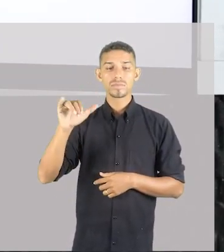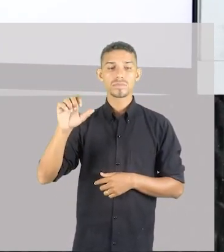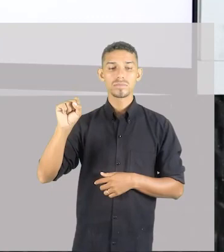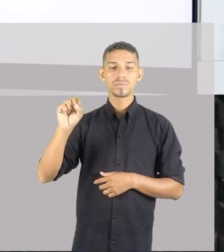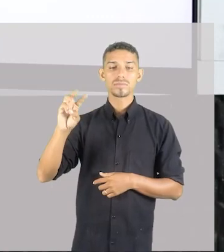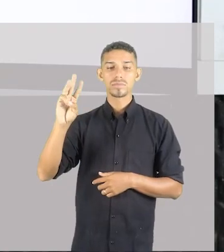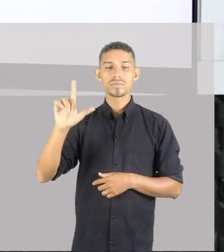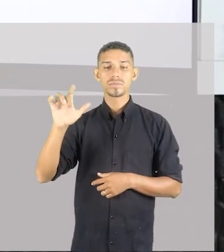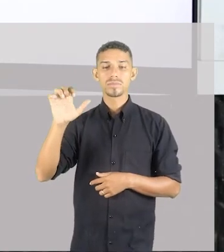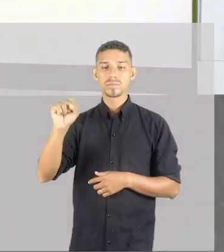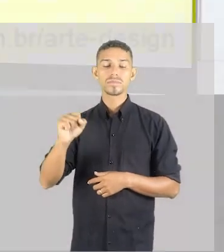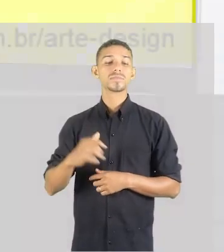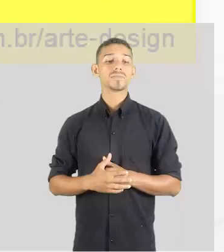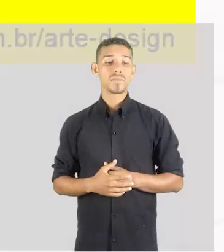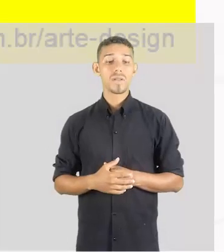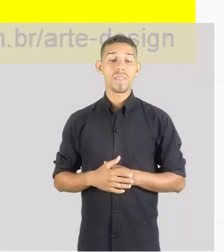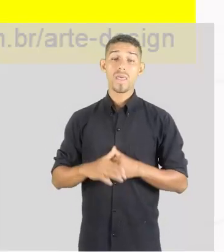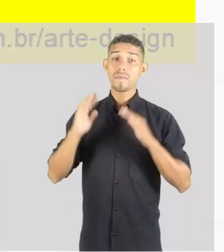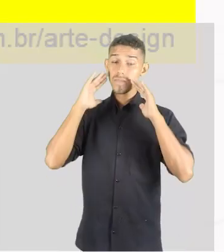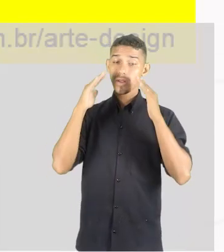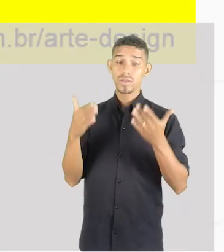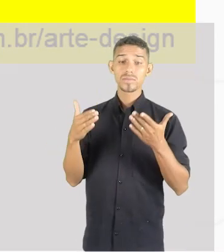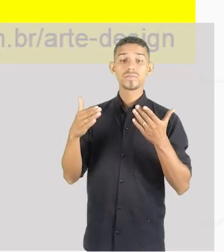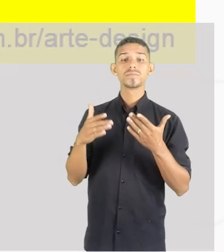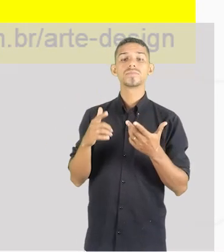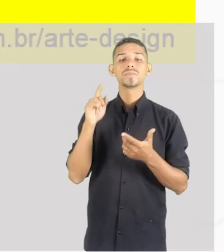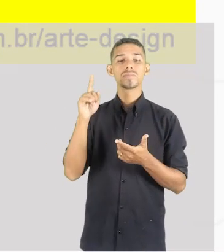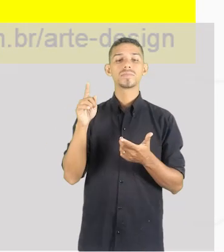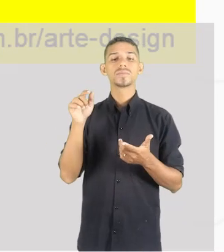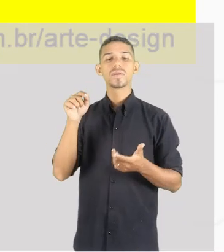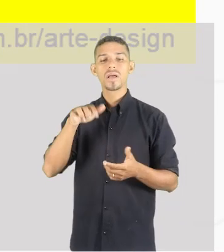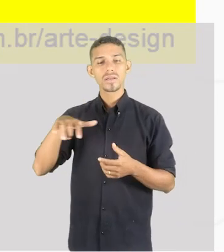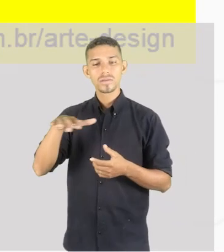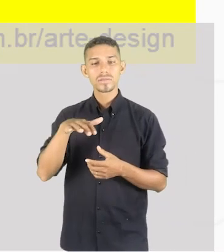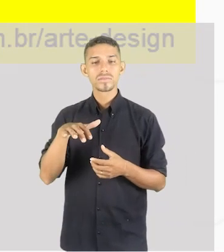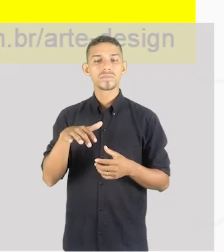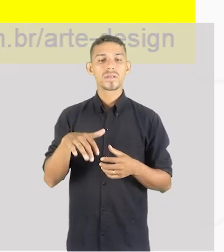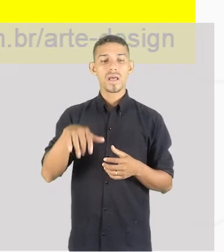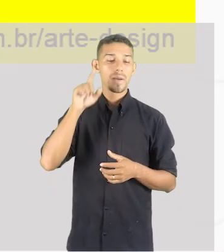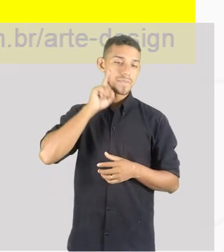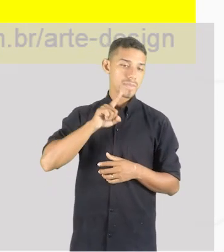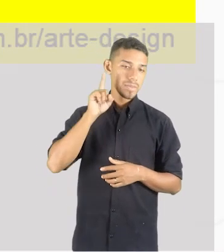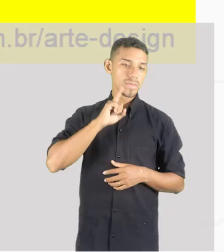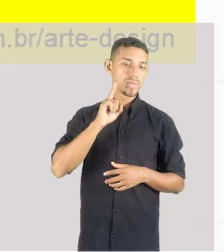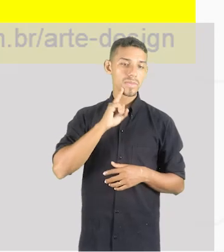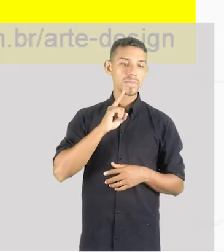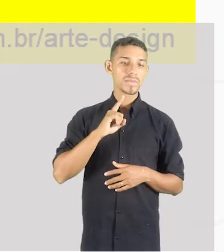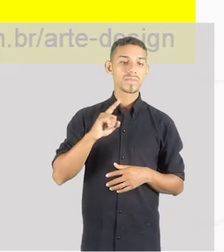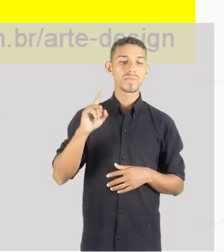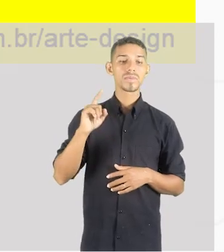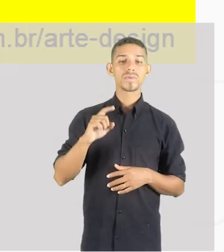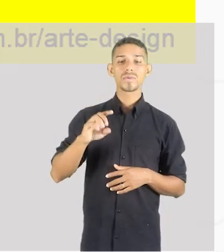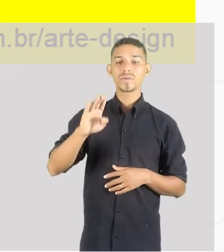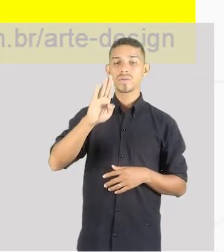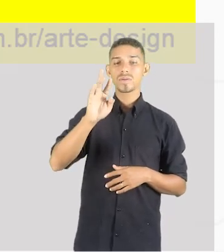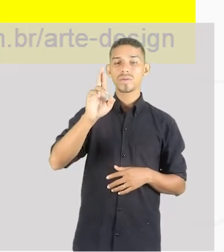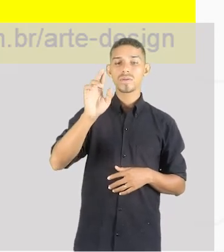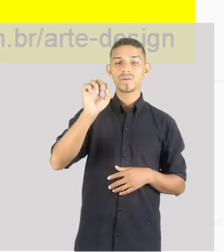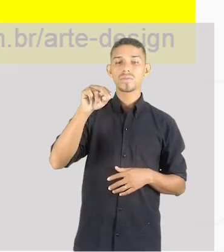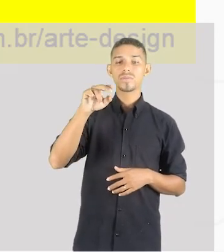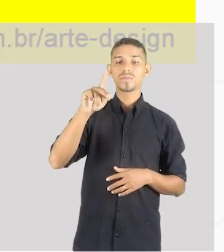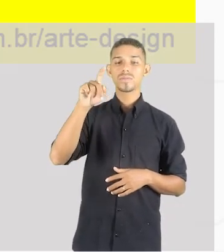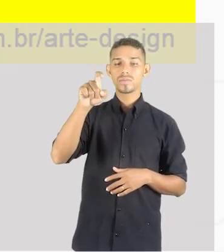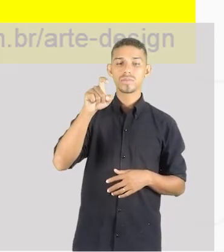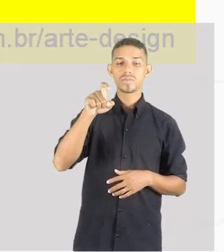apresentação o beço do rap é um bairro e é uma um bairro americano né de Nova York chamado Bronx os